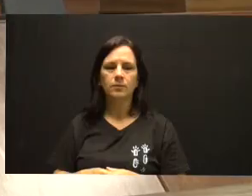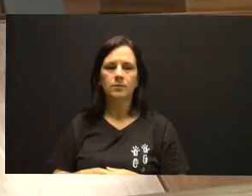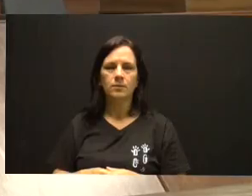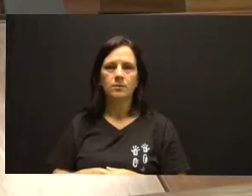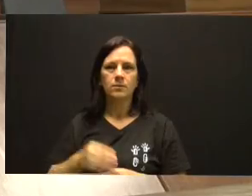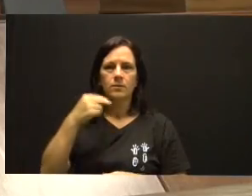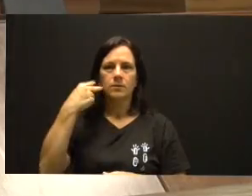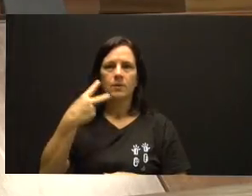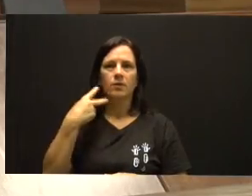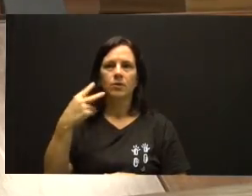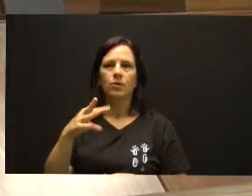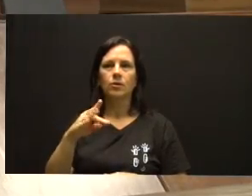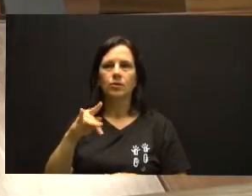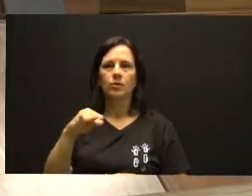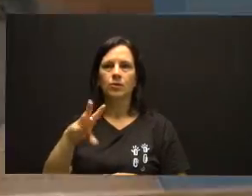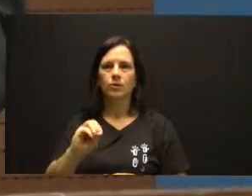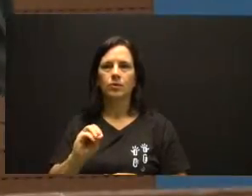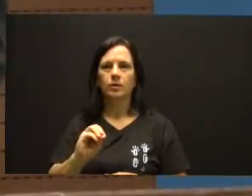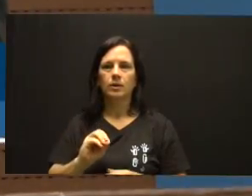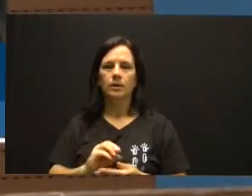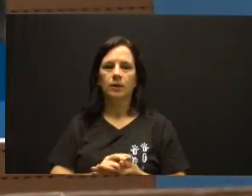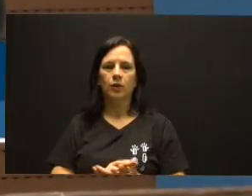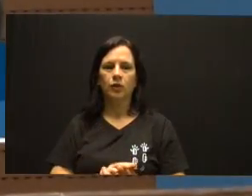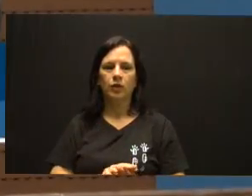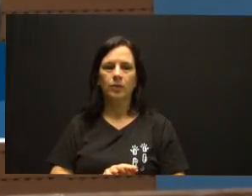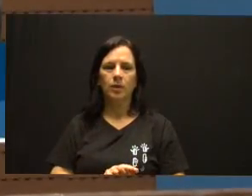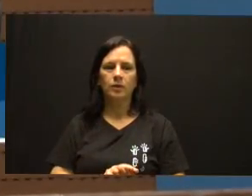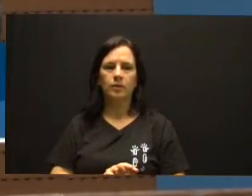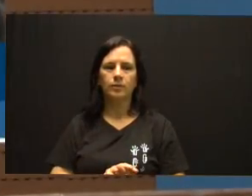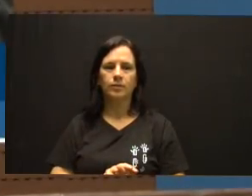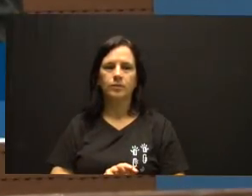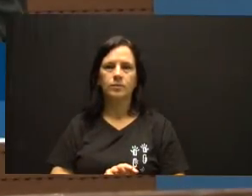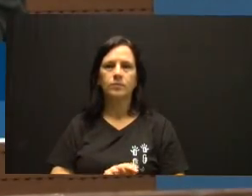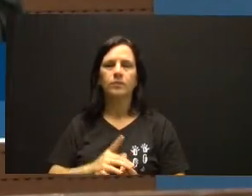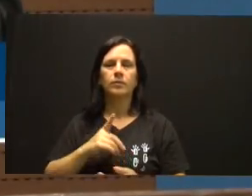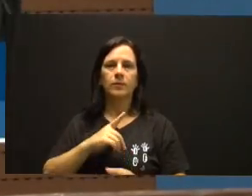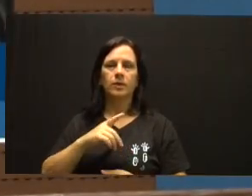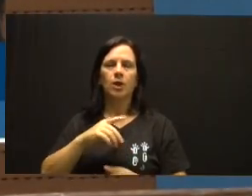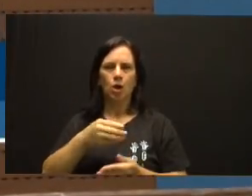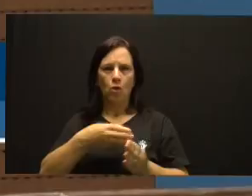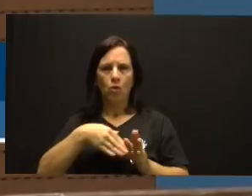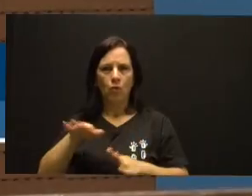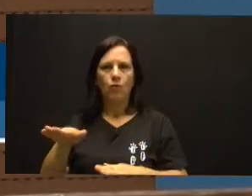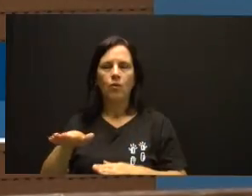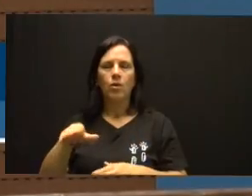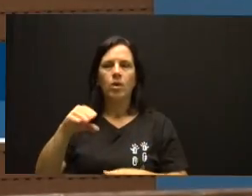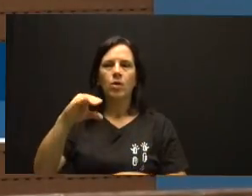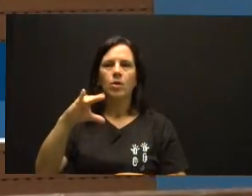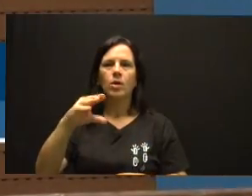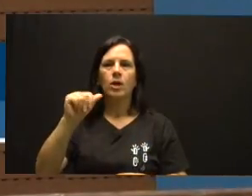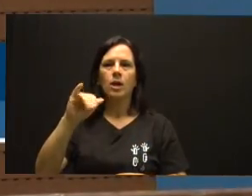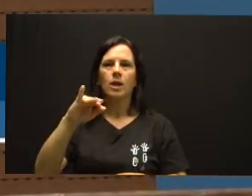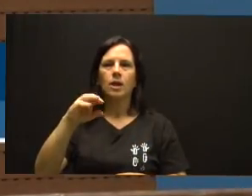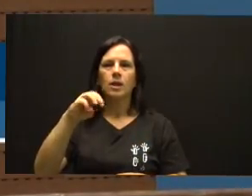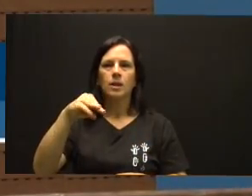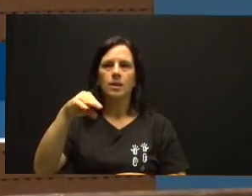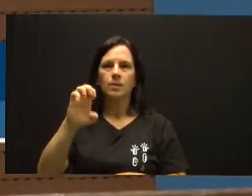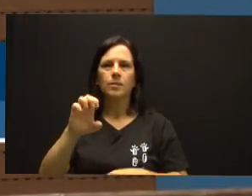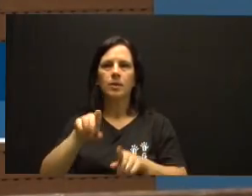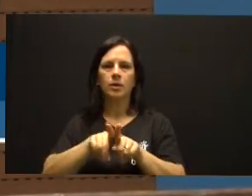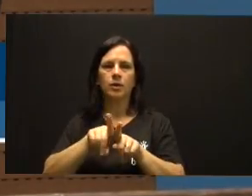Com a palavra, vereador Toninho Vieira. Estive algumas vezes lá no CAISME, quando ele estava lá no hospital.